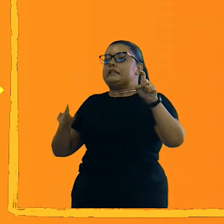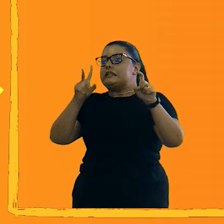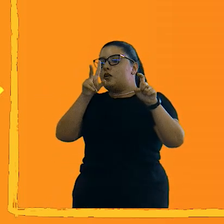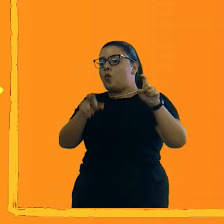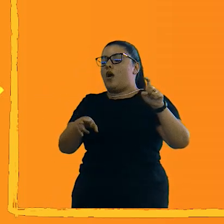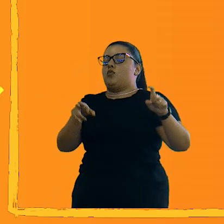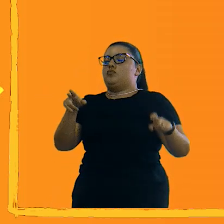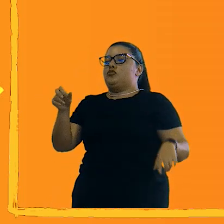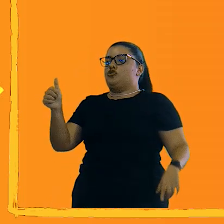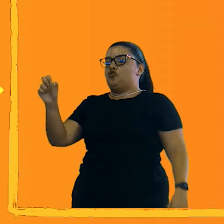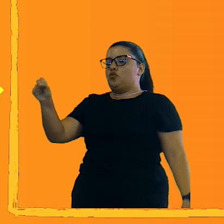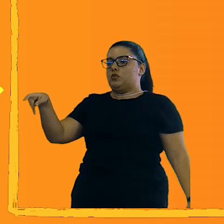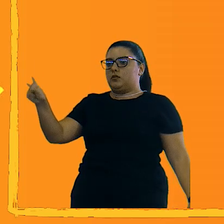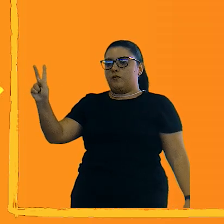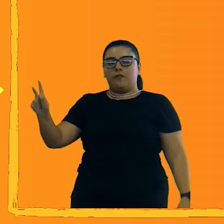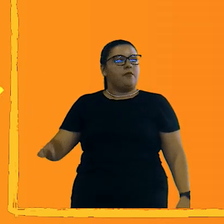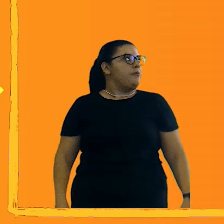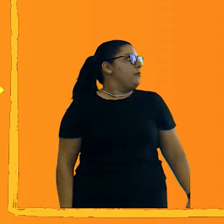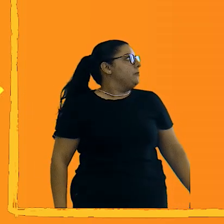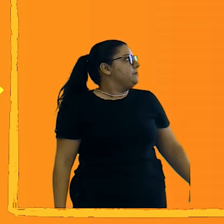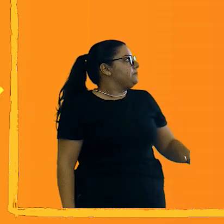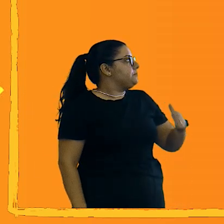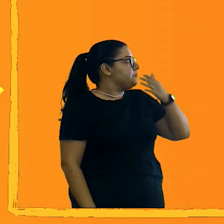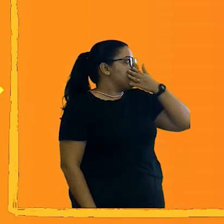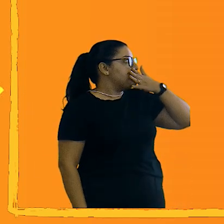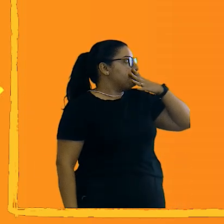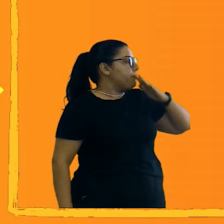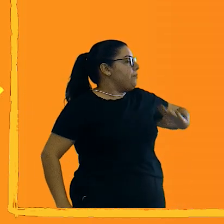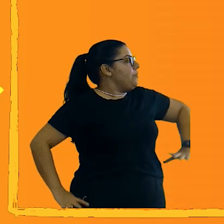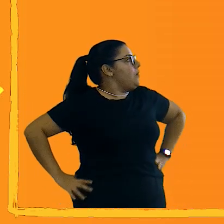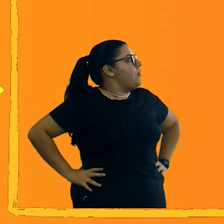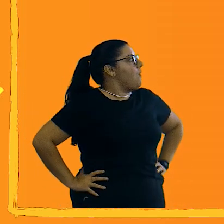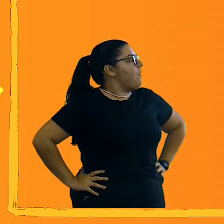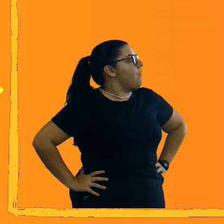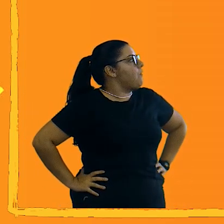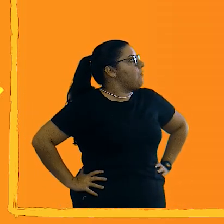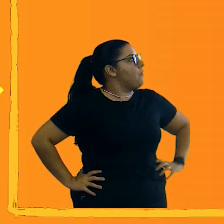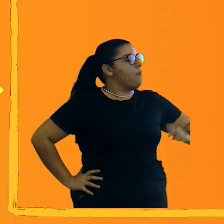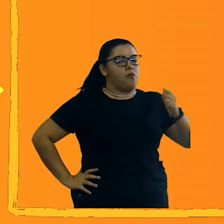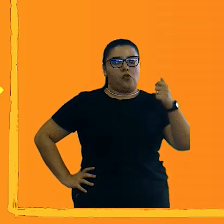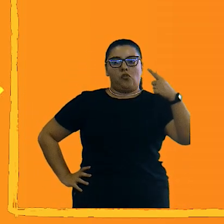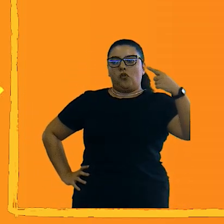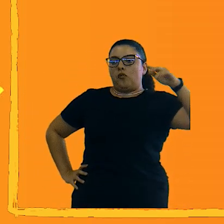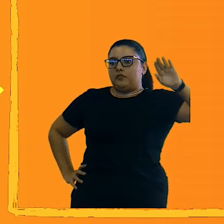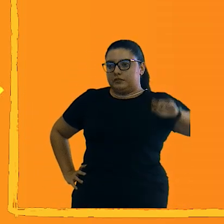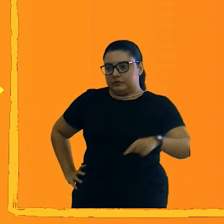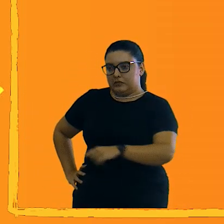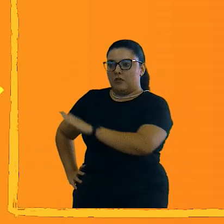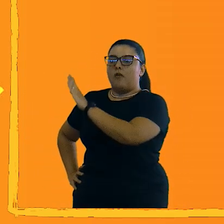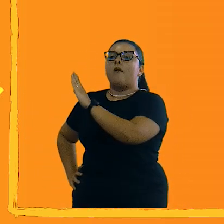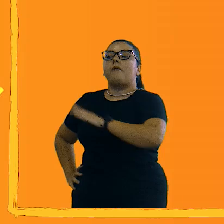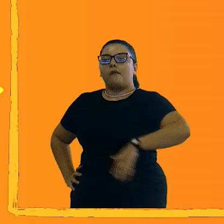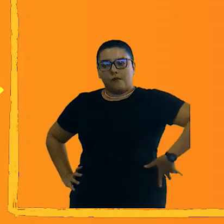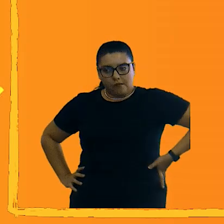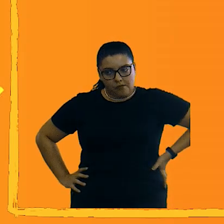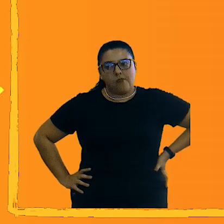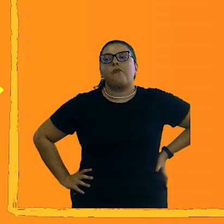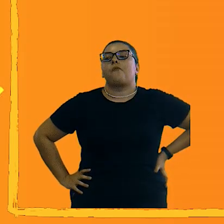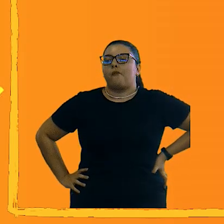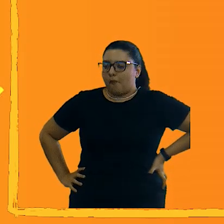18k x so Y so 12 = k o 12 passa pro outro lado